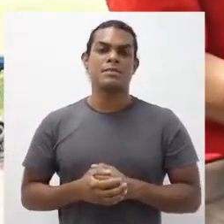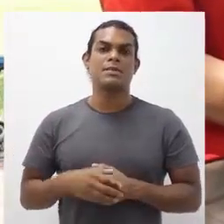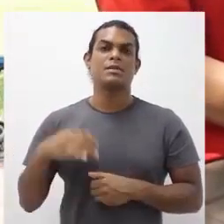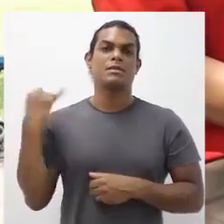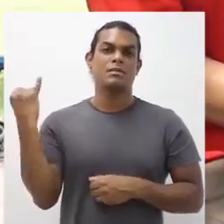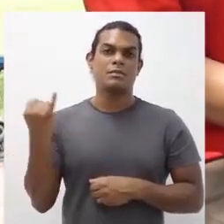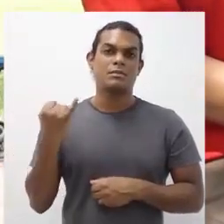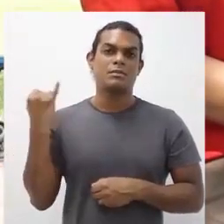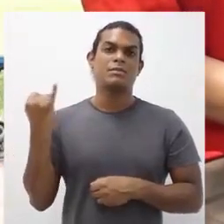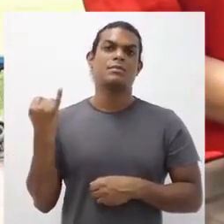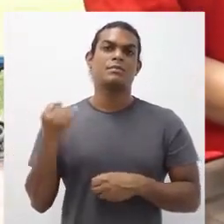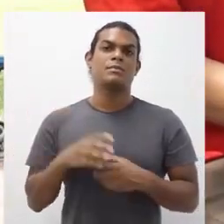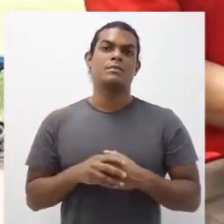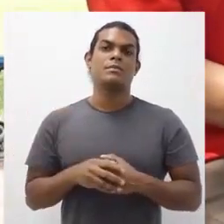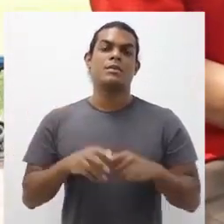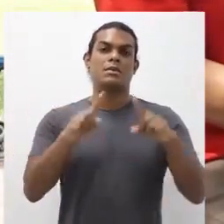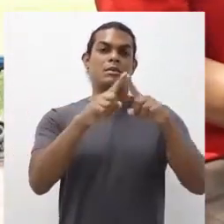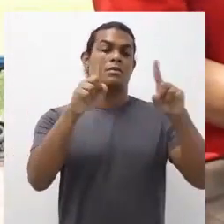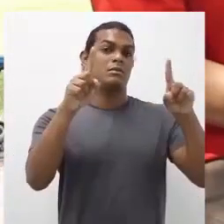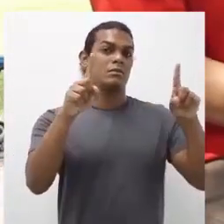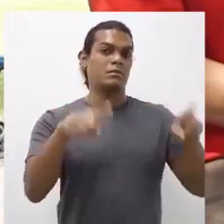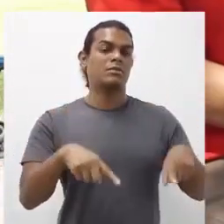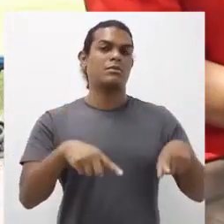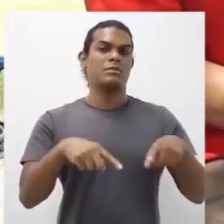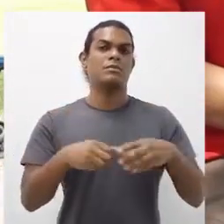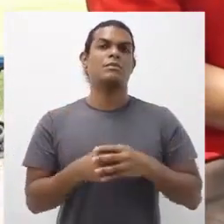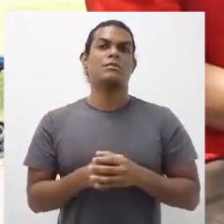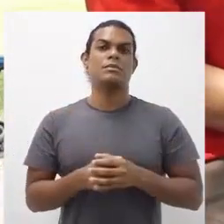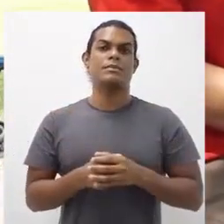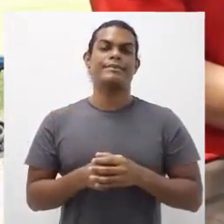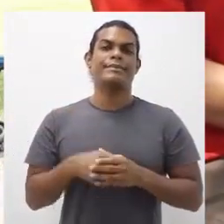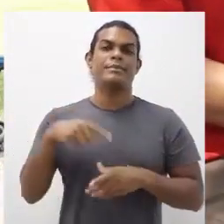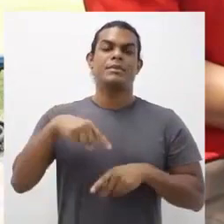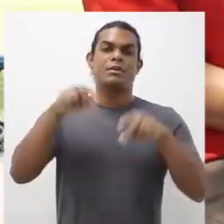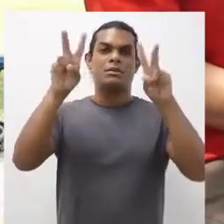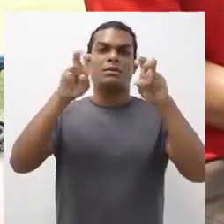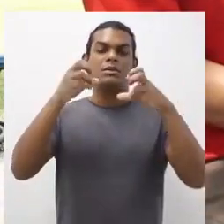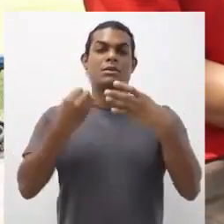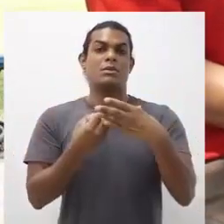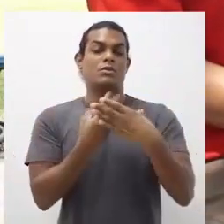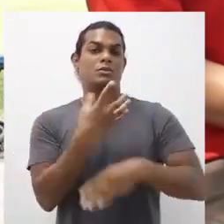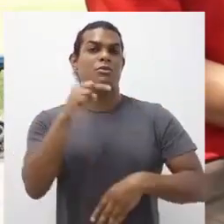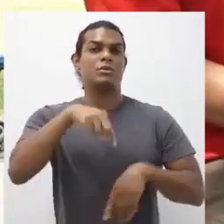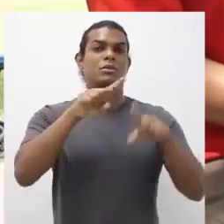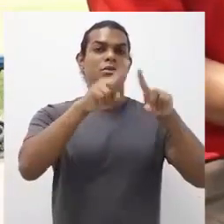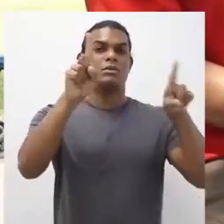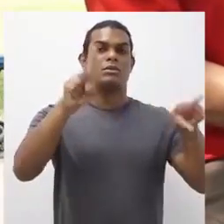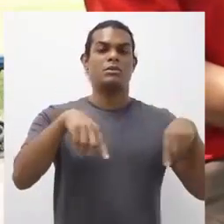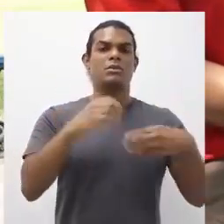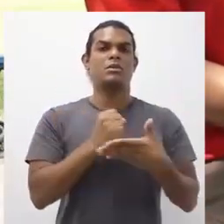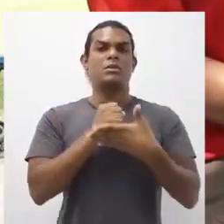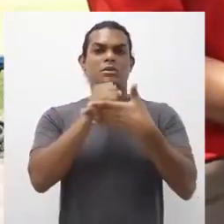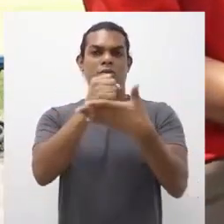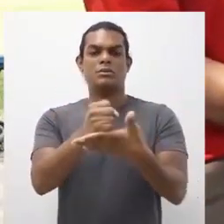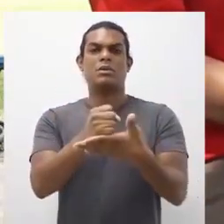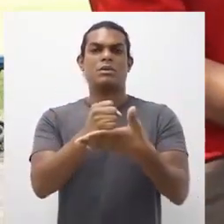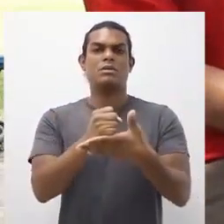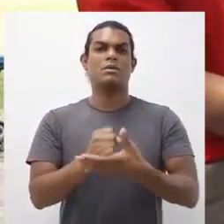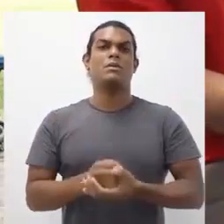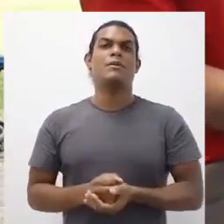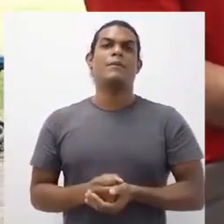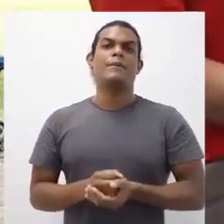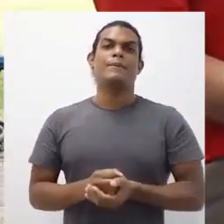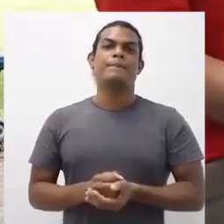sobre projetos, que inclusive é a nossa competência, que é a construção desse projeto. Então vocês têm ajudado, vocês têm ido para a sala de aula com